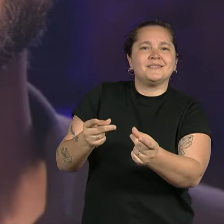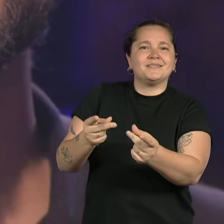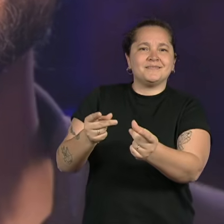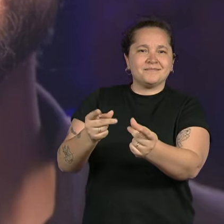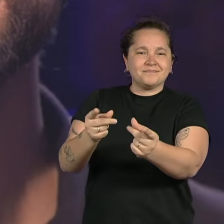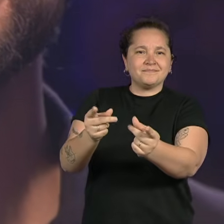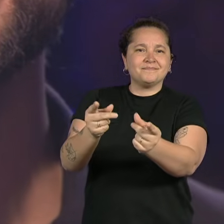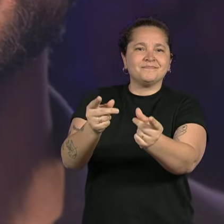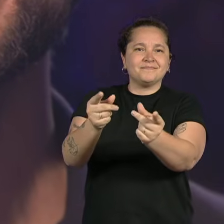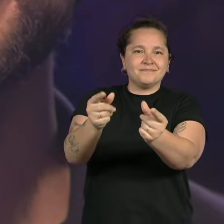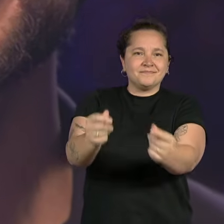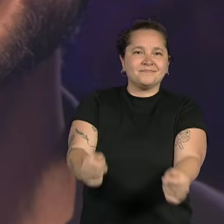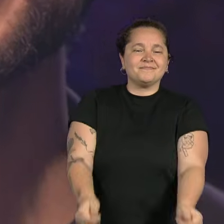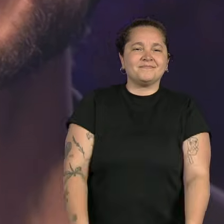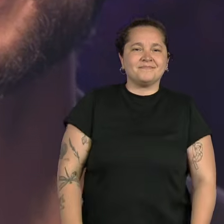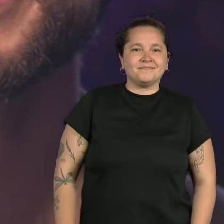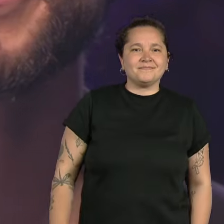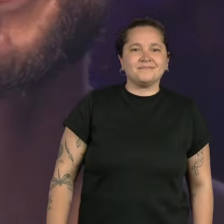tempo.